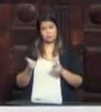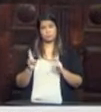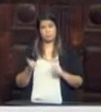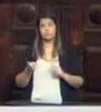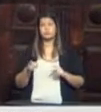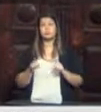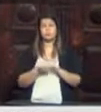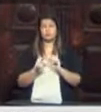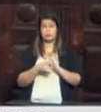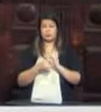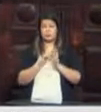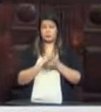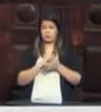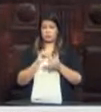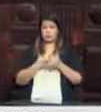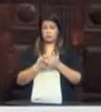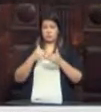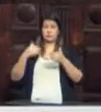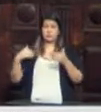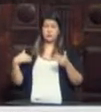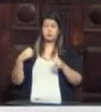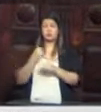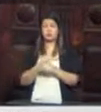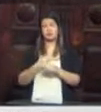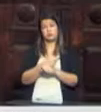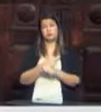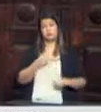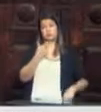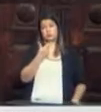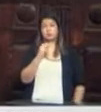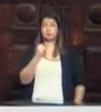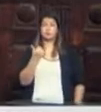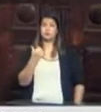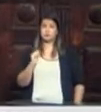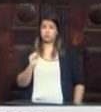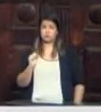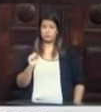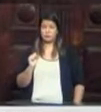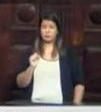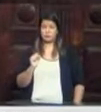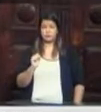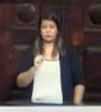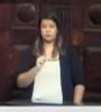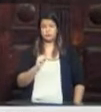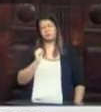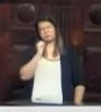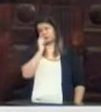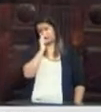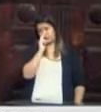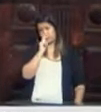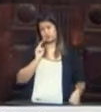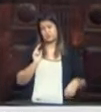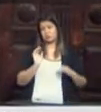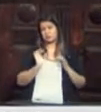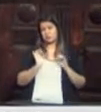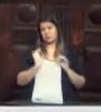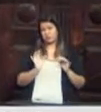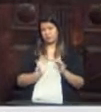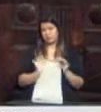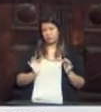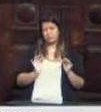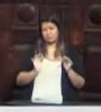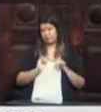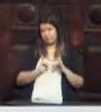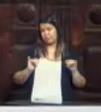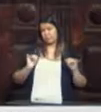se antecipando ao ano de 2018. Ainda que pareça uma mera formalidade, é